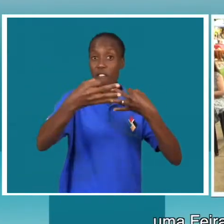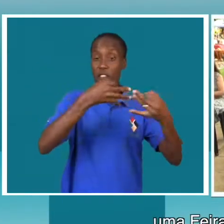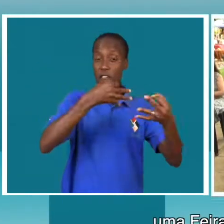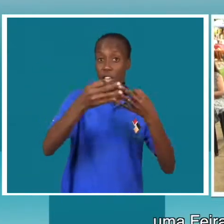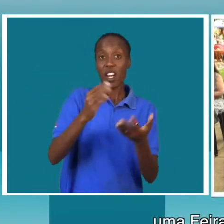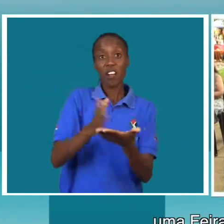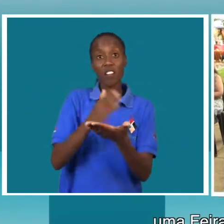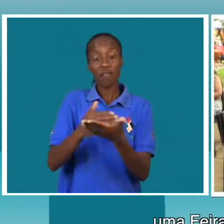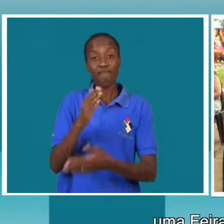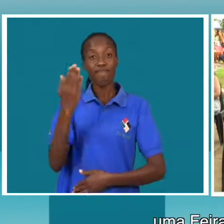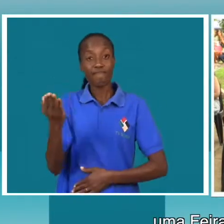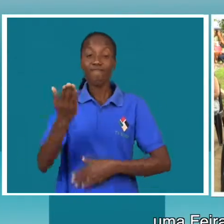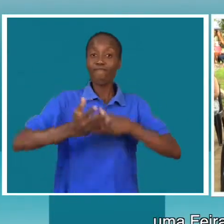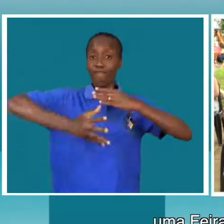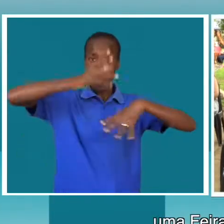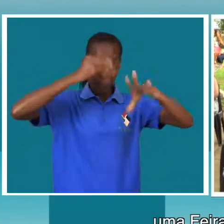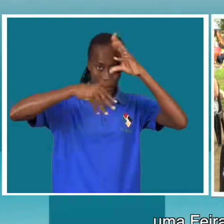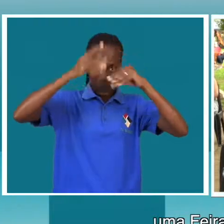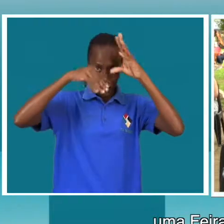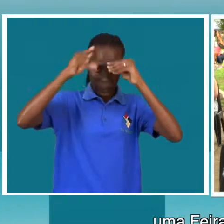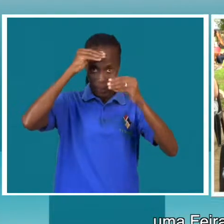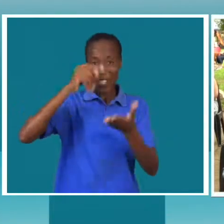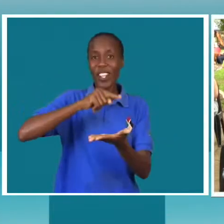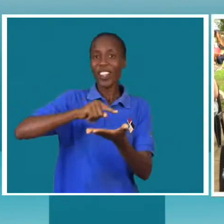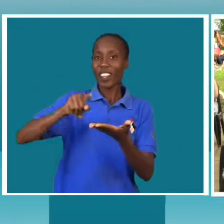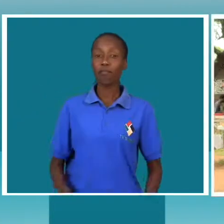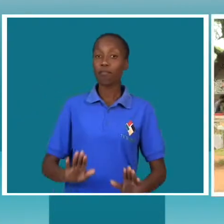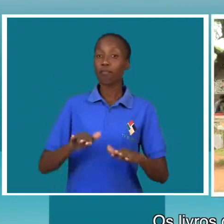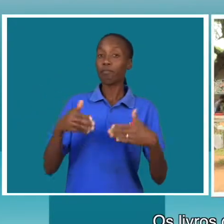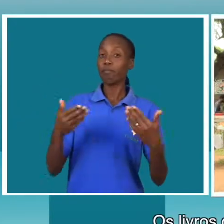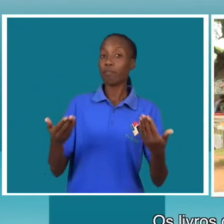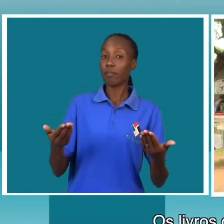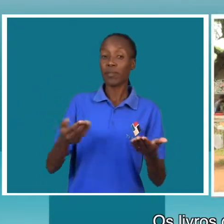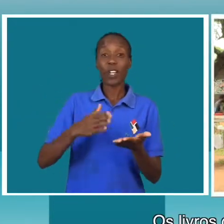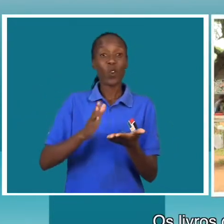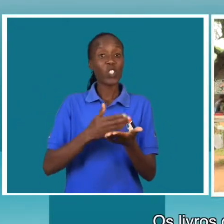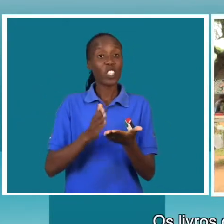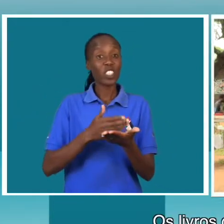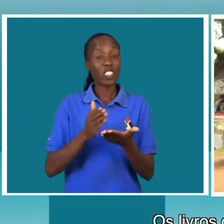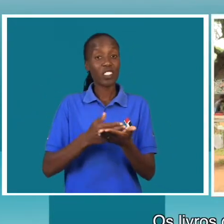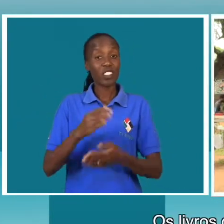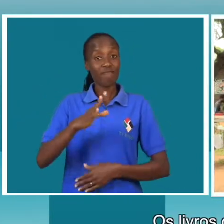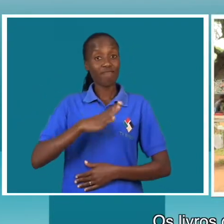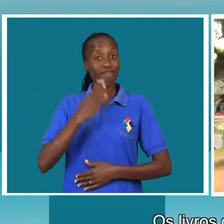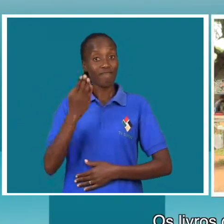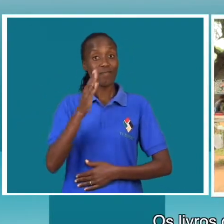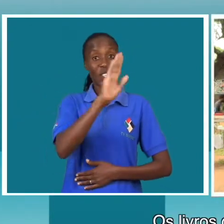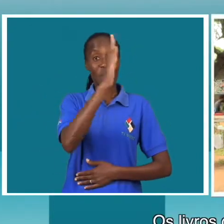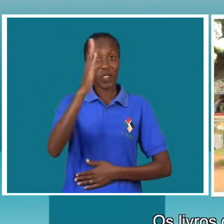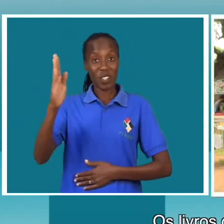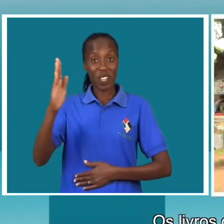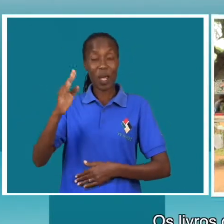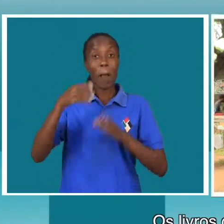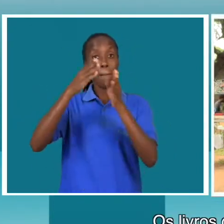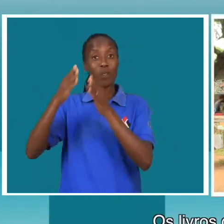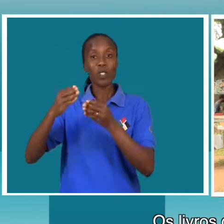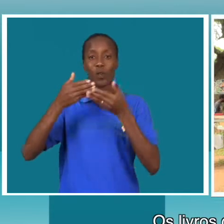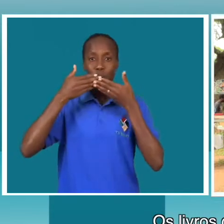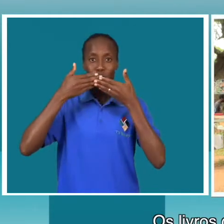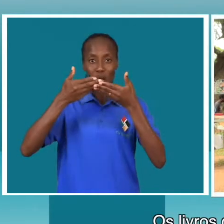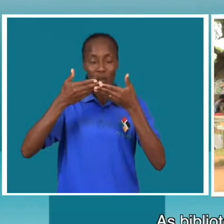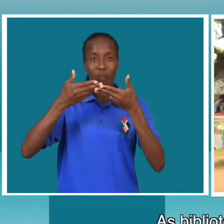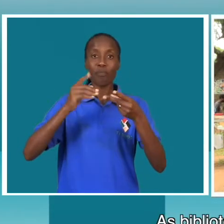onde também houve aprendizagem na leitura. Os livros que temos na biblioteca são a base de doações que são